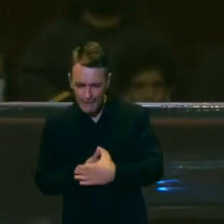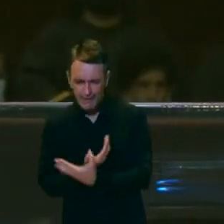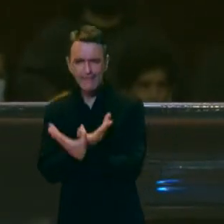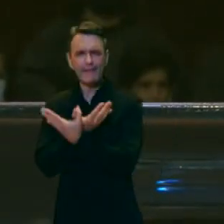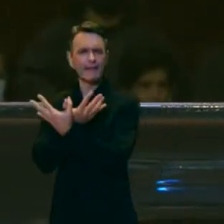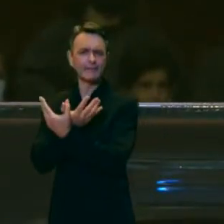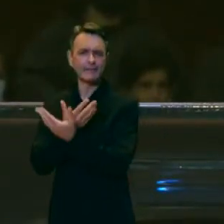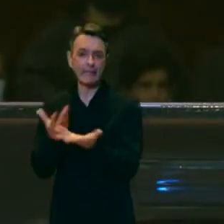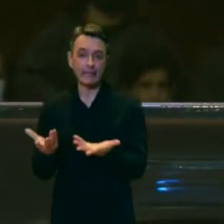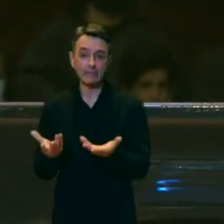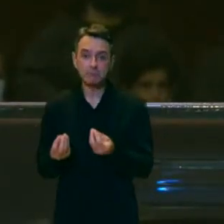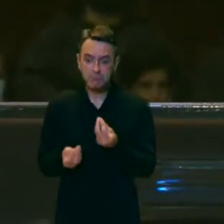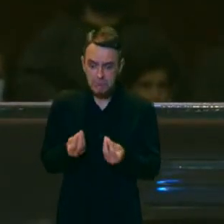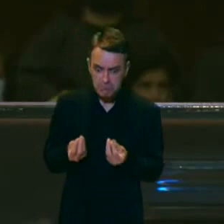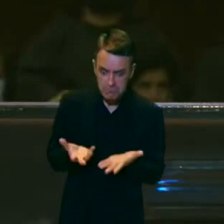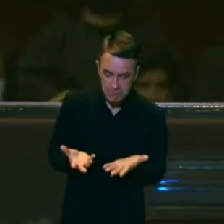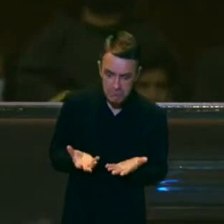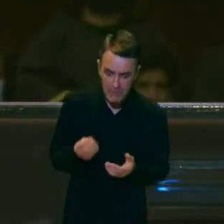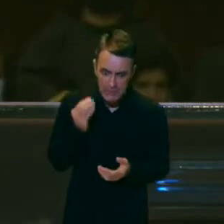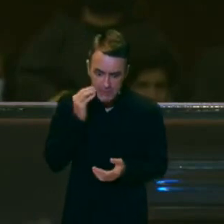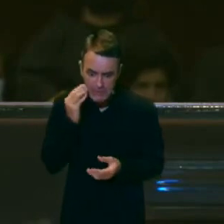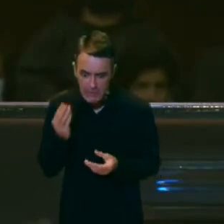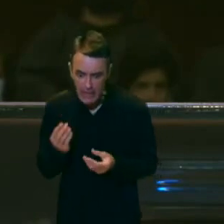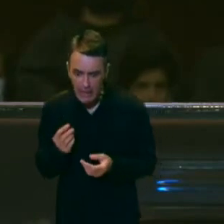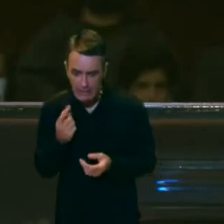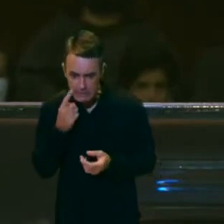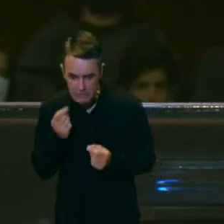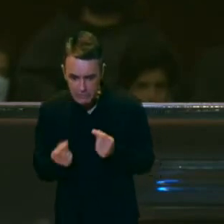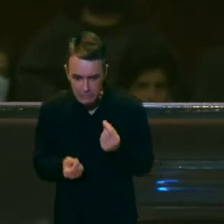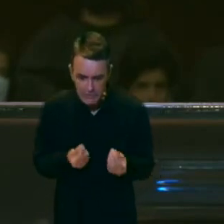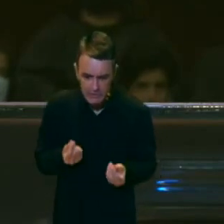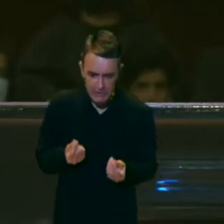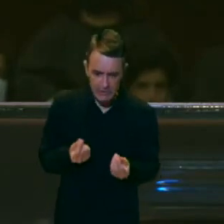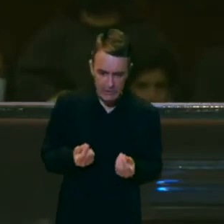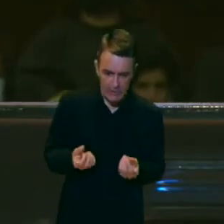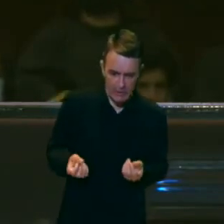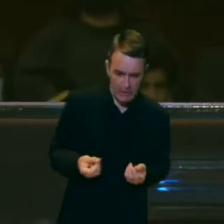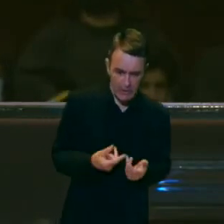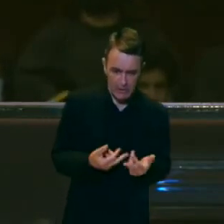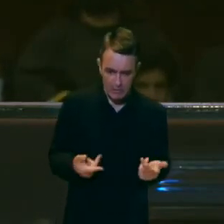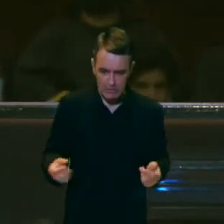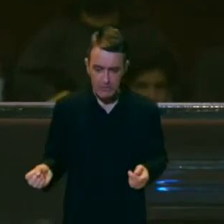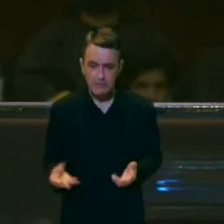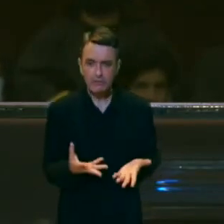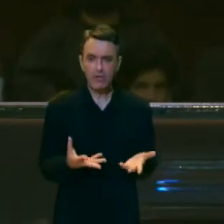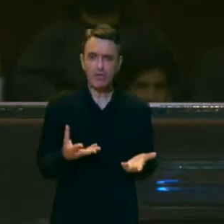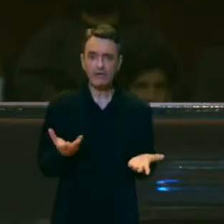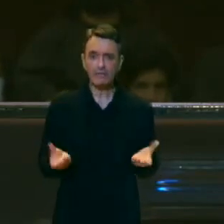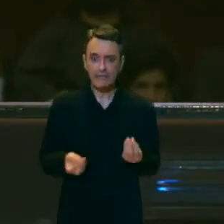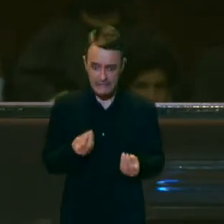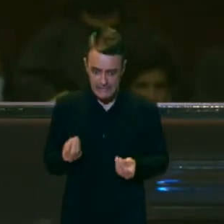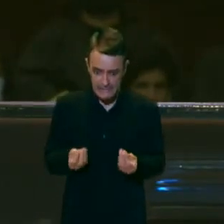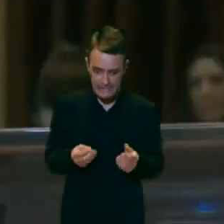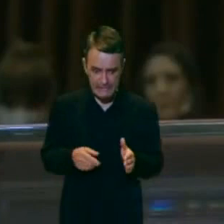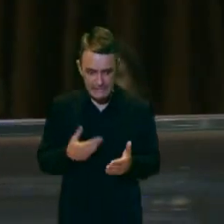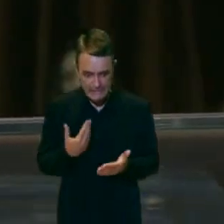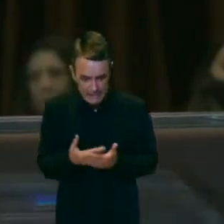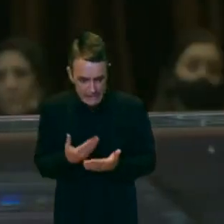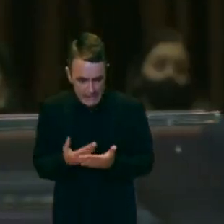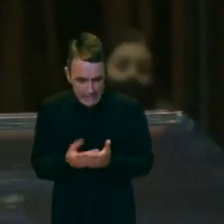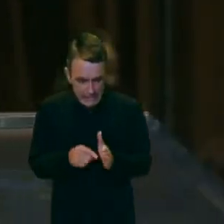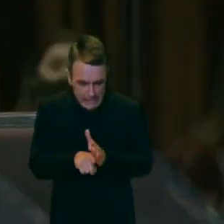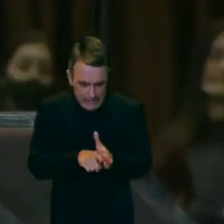seu estudo, ele queria tentar descobrir alguma coisa nova mais rápido. E então ele decidiu